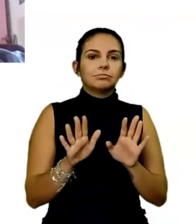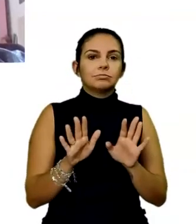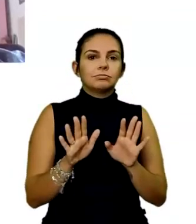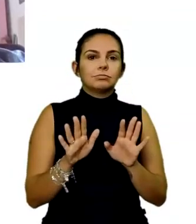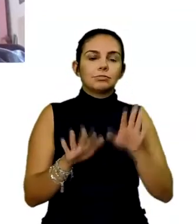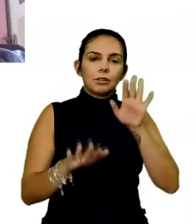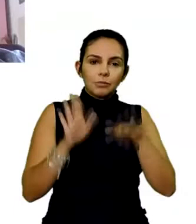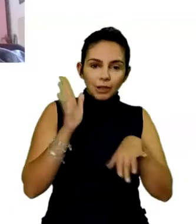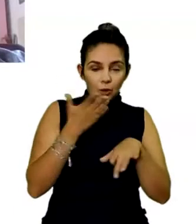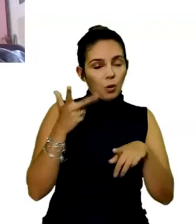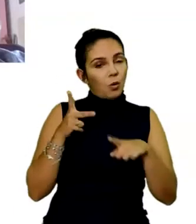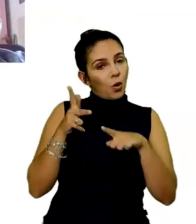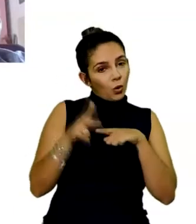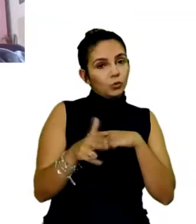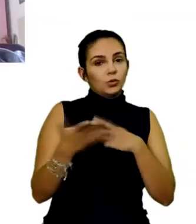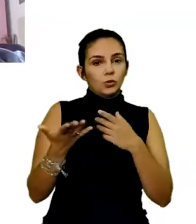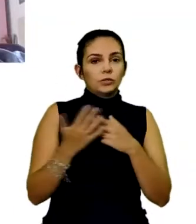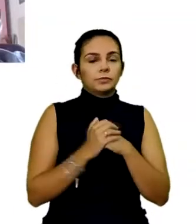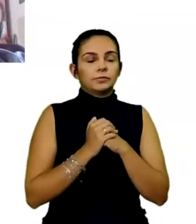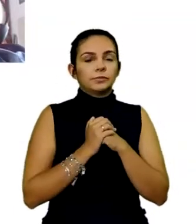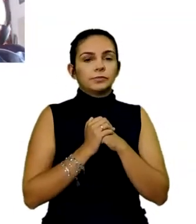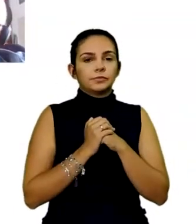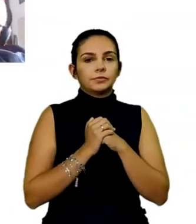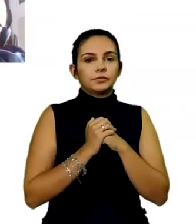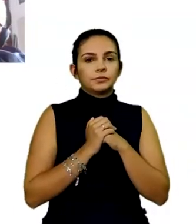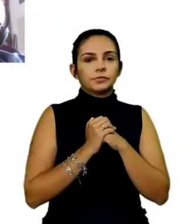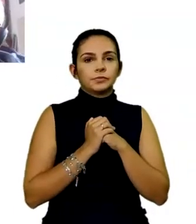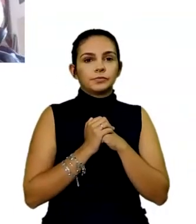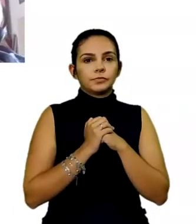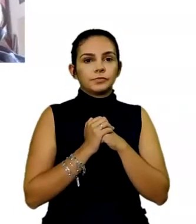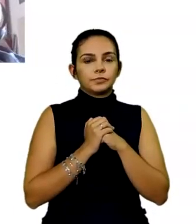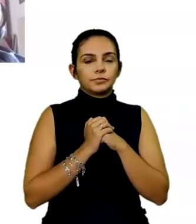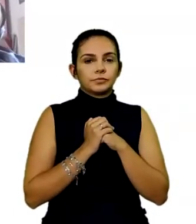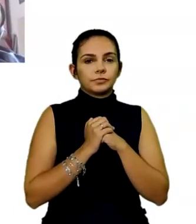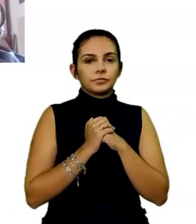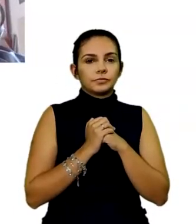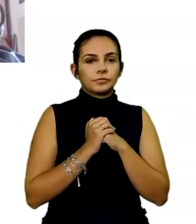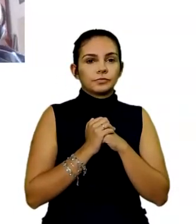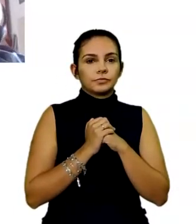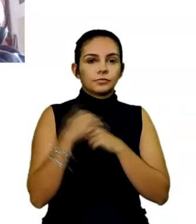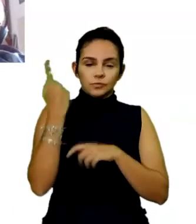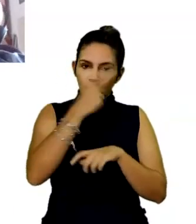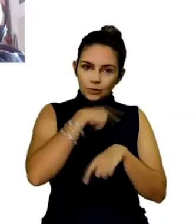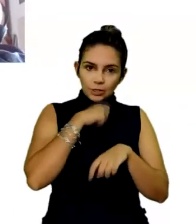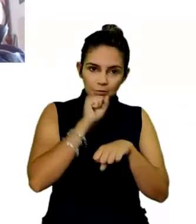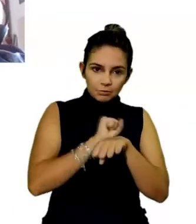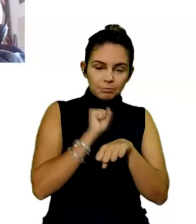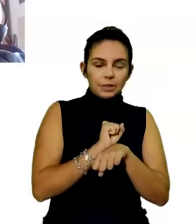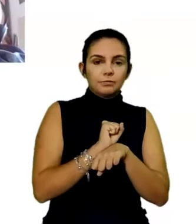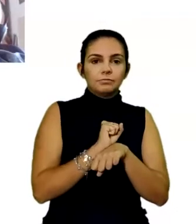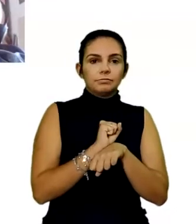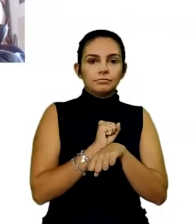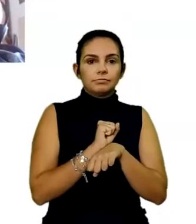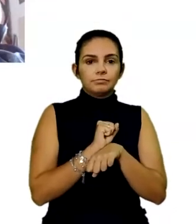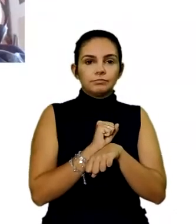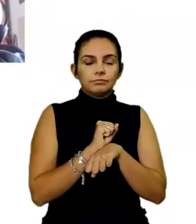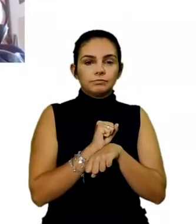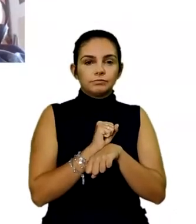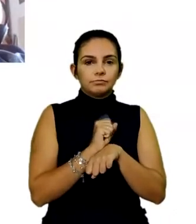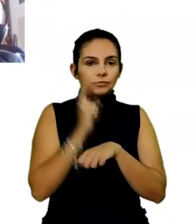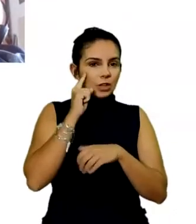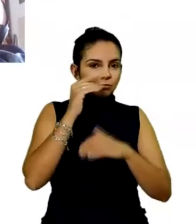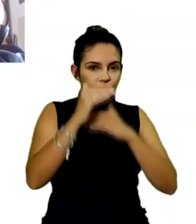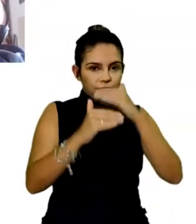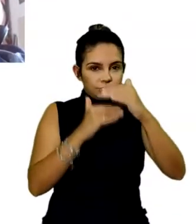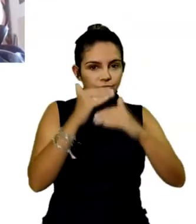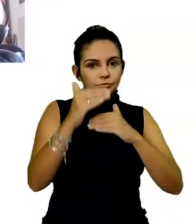Mas isso aí, por enquanto, está Desculpa. Por enquanto está cortado isso, né? Vamos aguardar aí para que veja